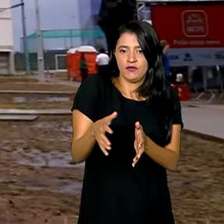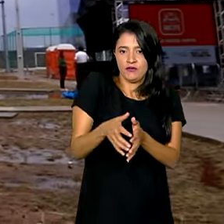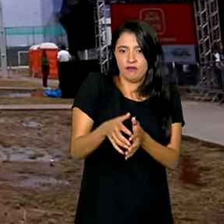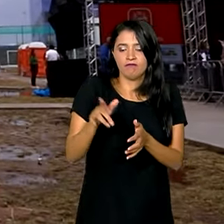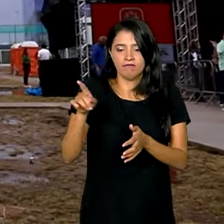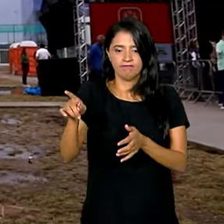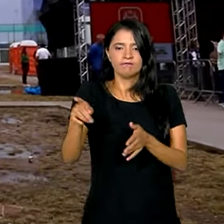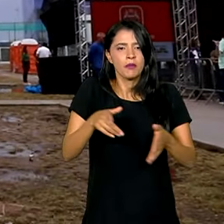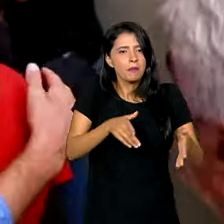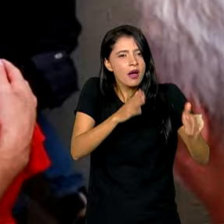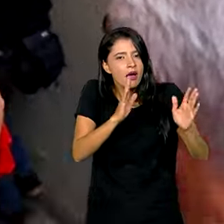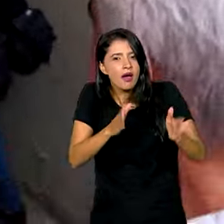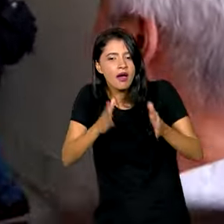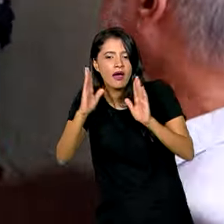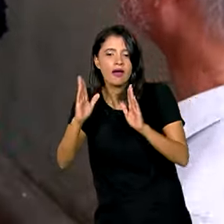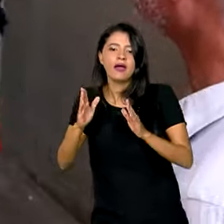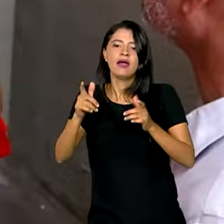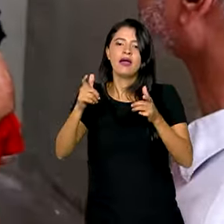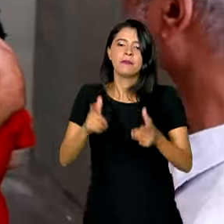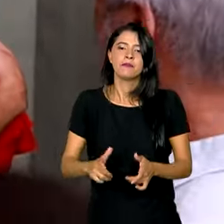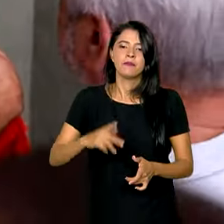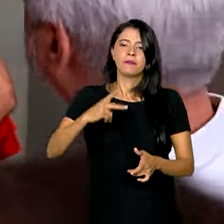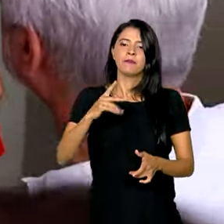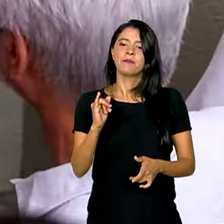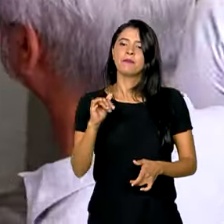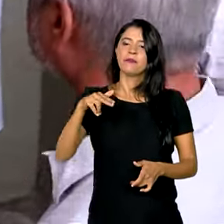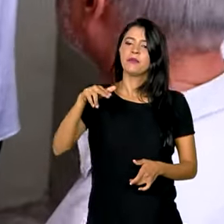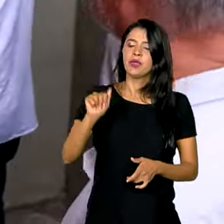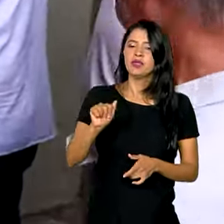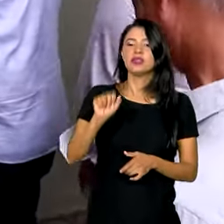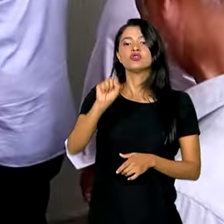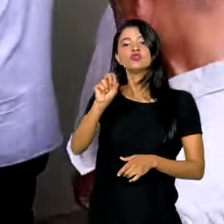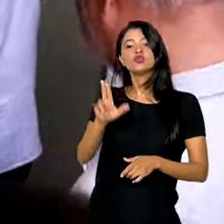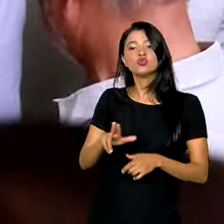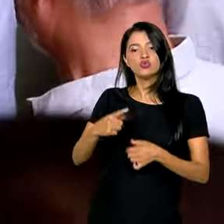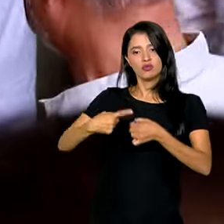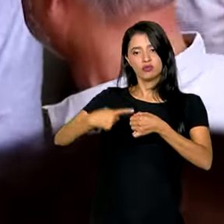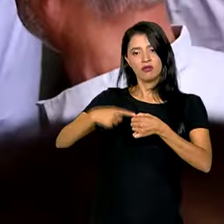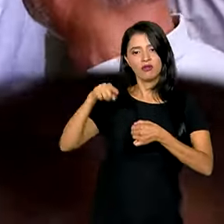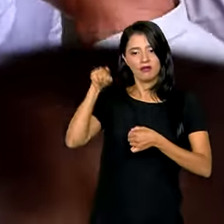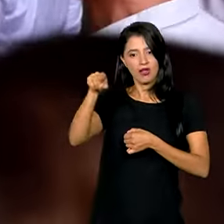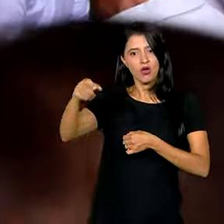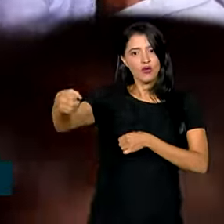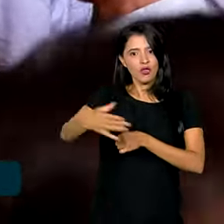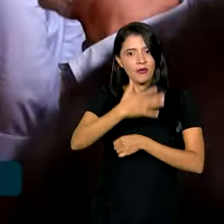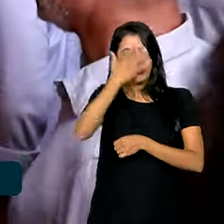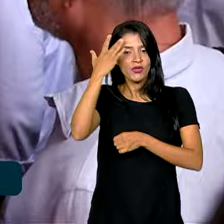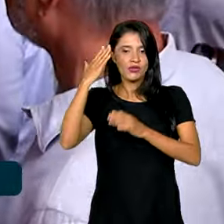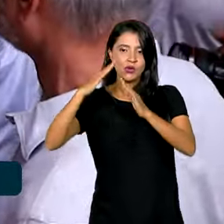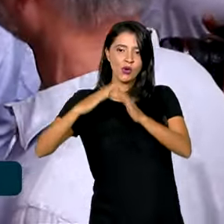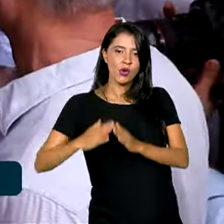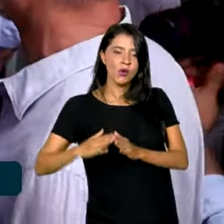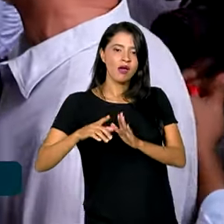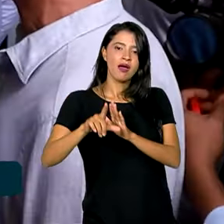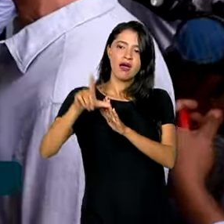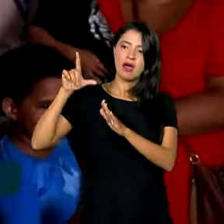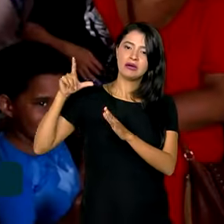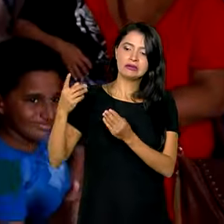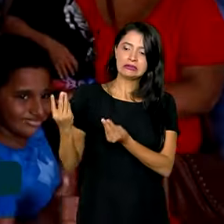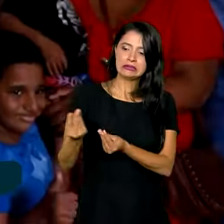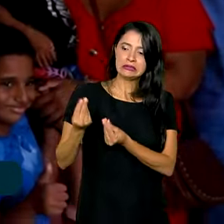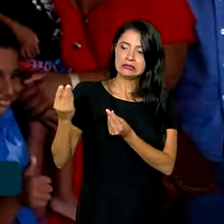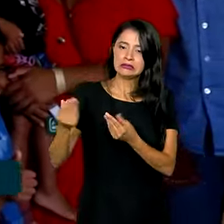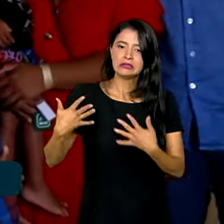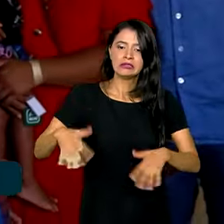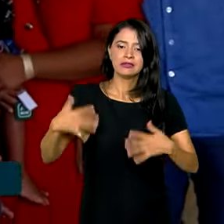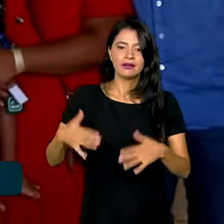unidades habitacionais ficam no bairro do Pina, na zona sul da cidade. Os novos moradores, que antes estavam em situação de